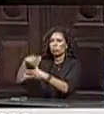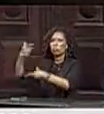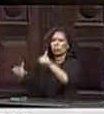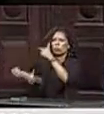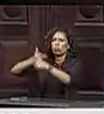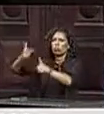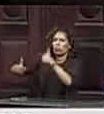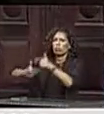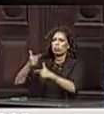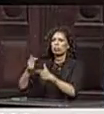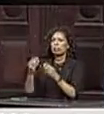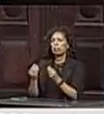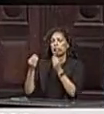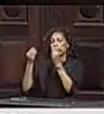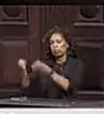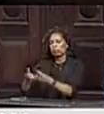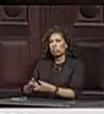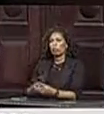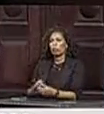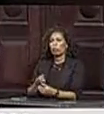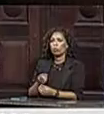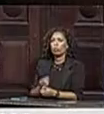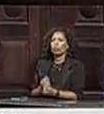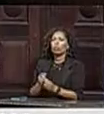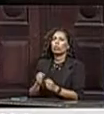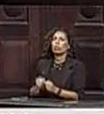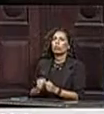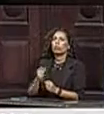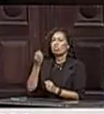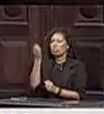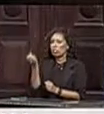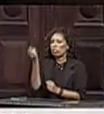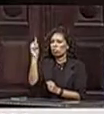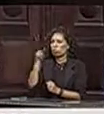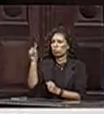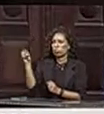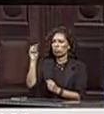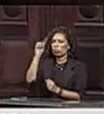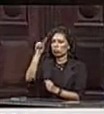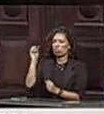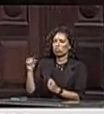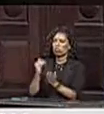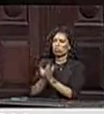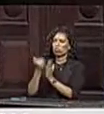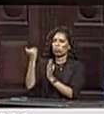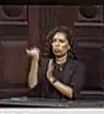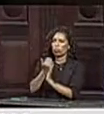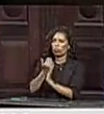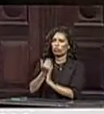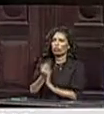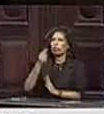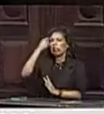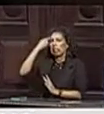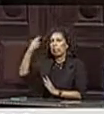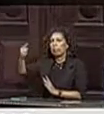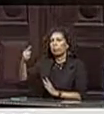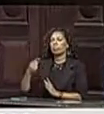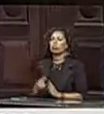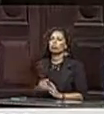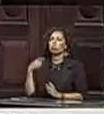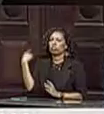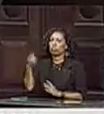Portanto, um mínimo, senhor presidente, vamos discutir de 6%. E vamos homenagear também aqueles que